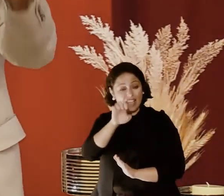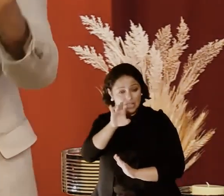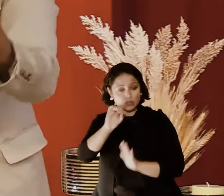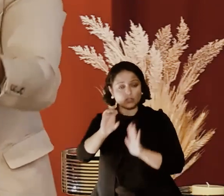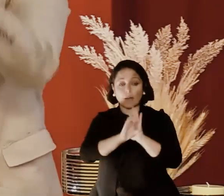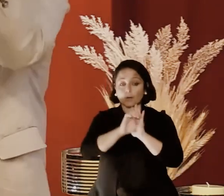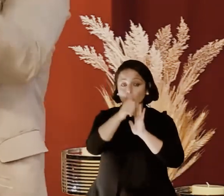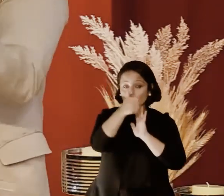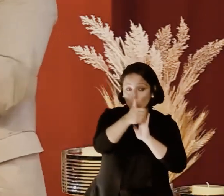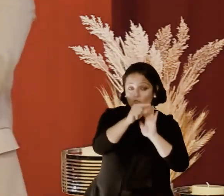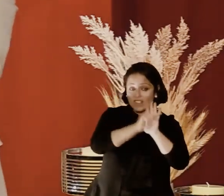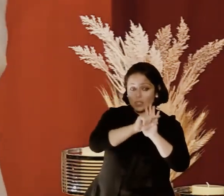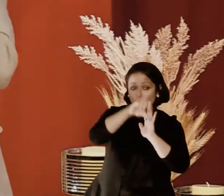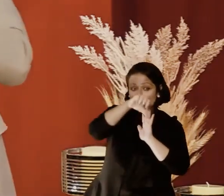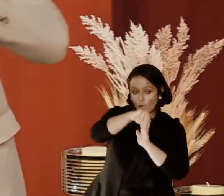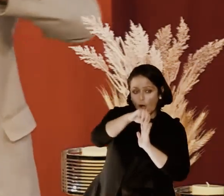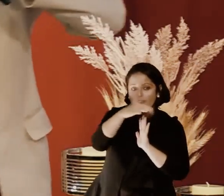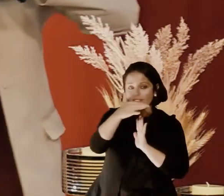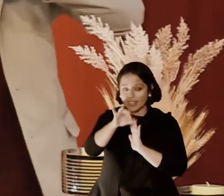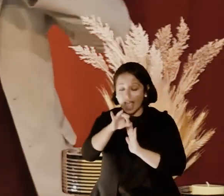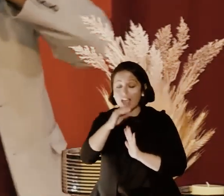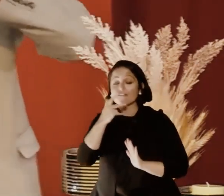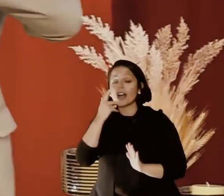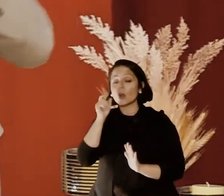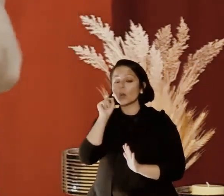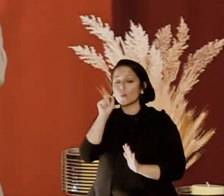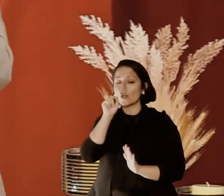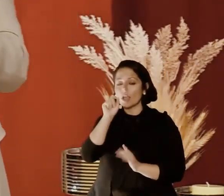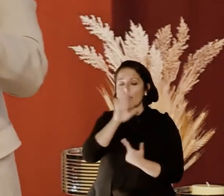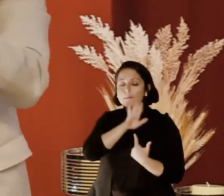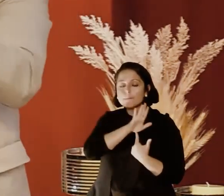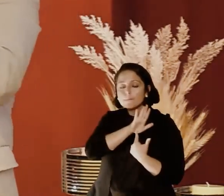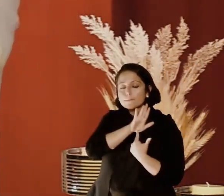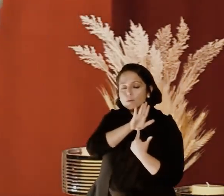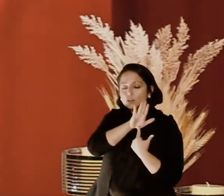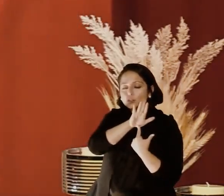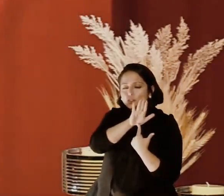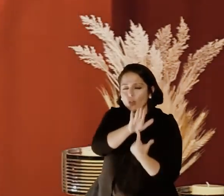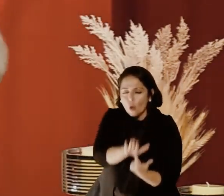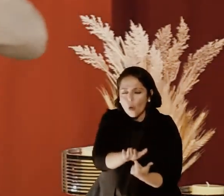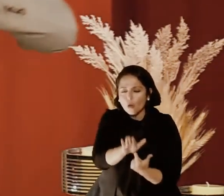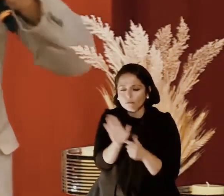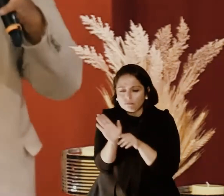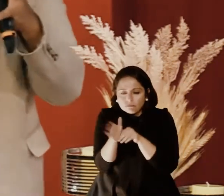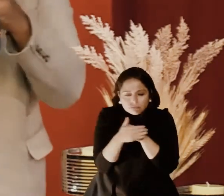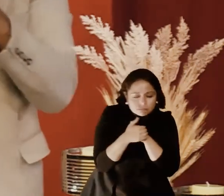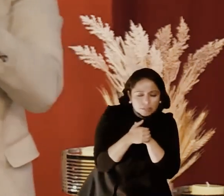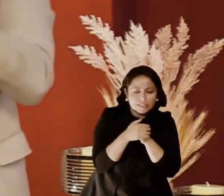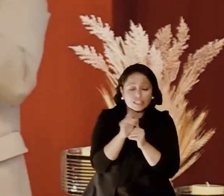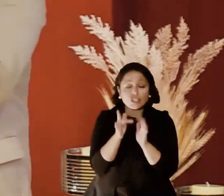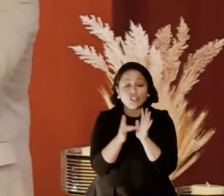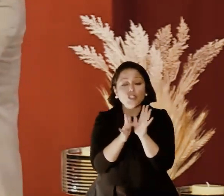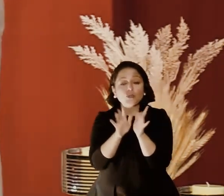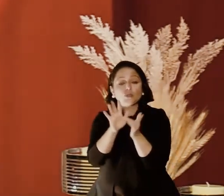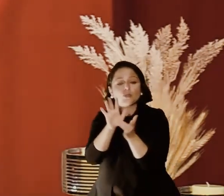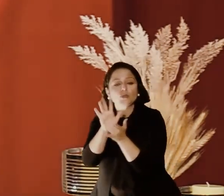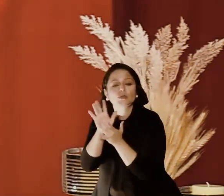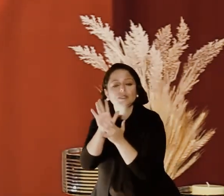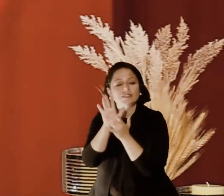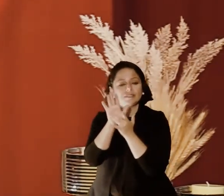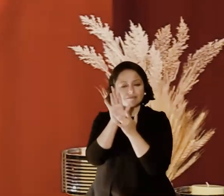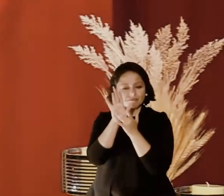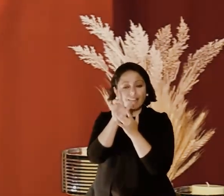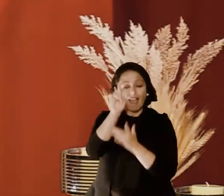9, 10 diz que o Senhor revelou o mistério foi revelado em Cristo Jesus, e esse